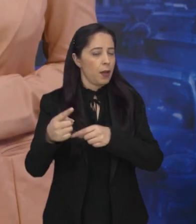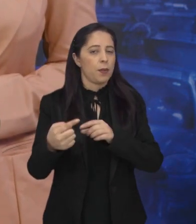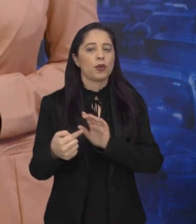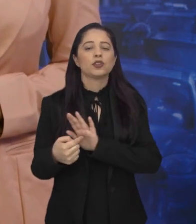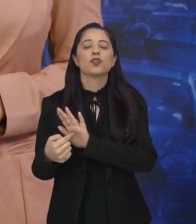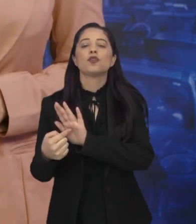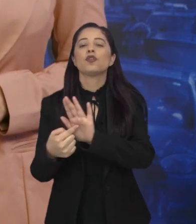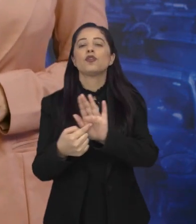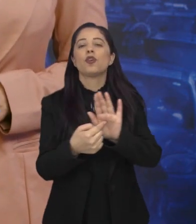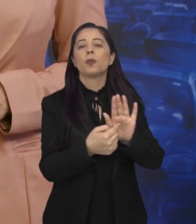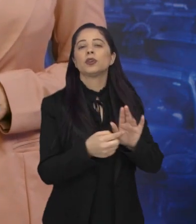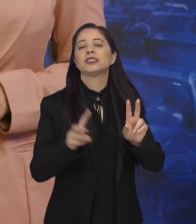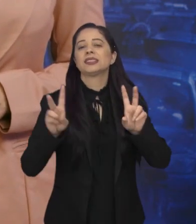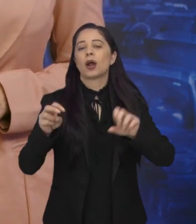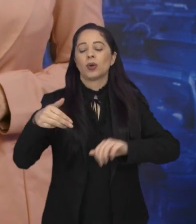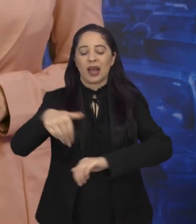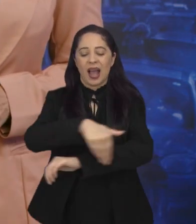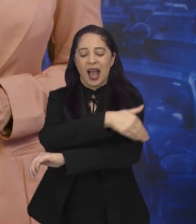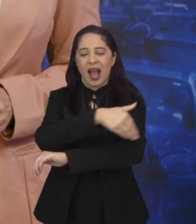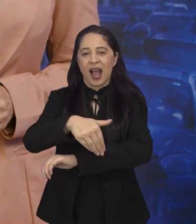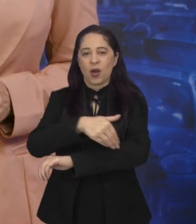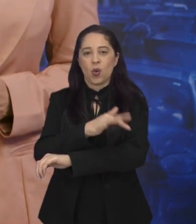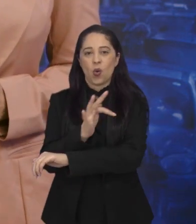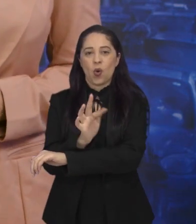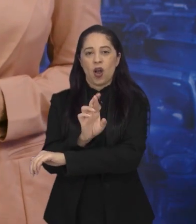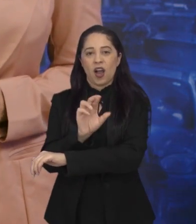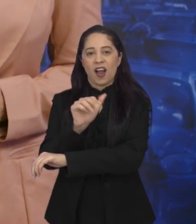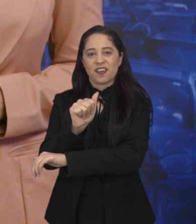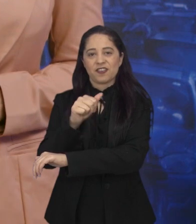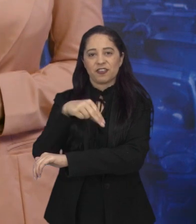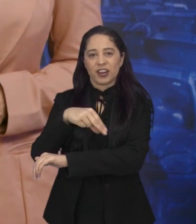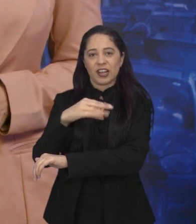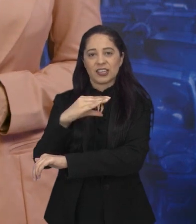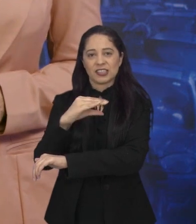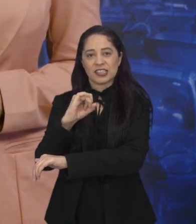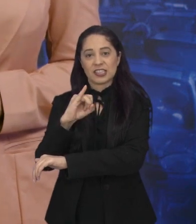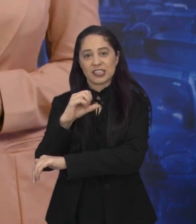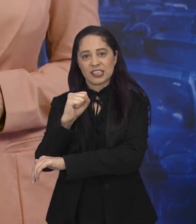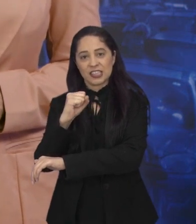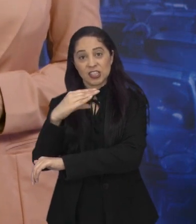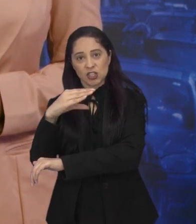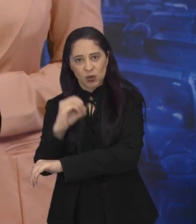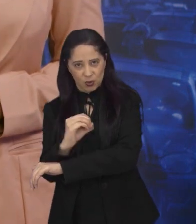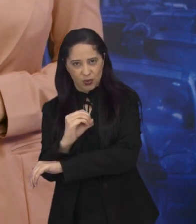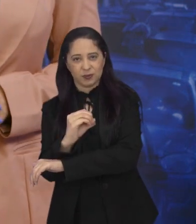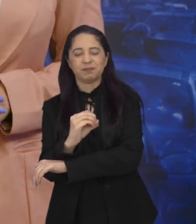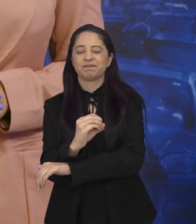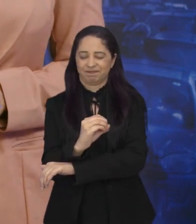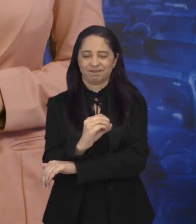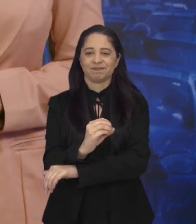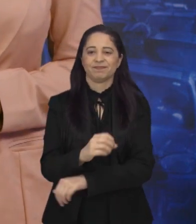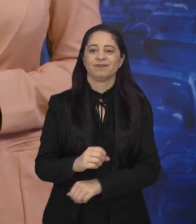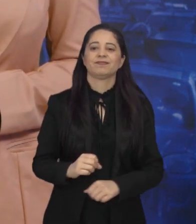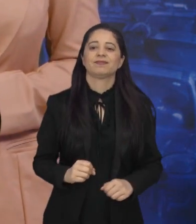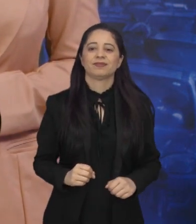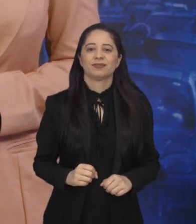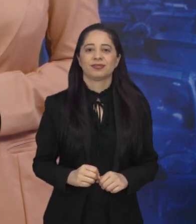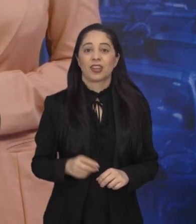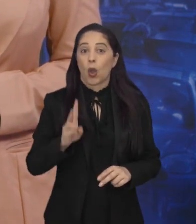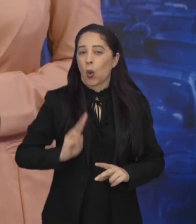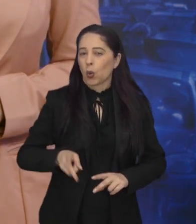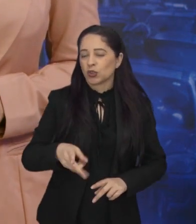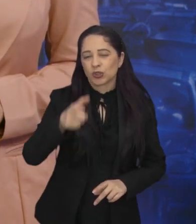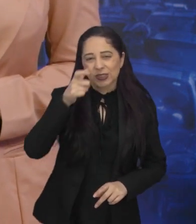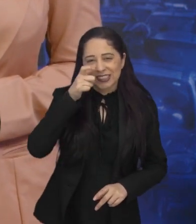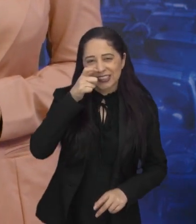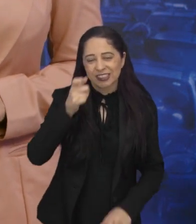Parlamentar e na volta a gente vai falar sobre a Rua Francisco Paes. É aquele nosso passeio pelas vias de São José dos Campos.